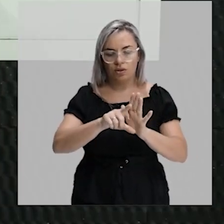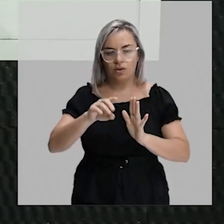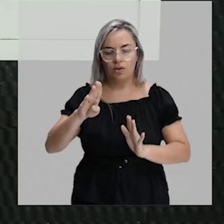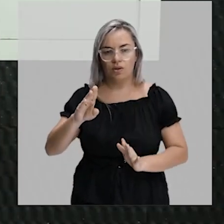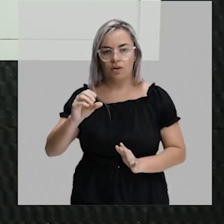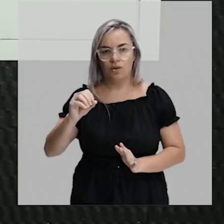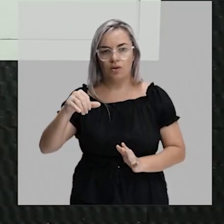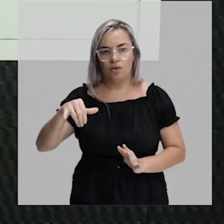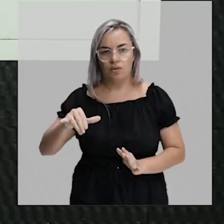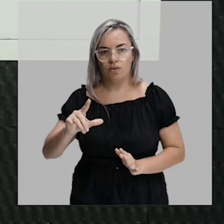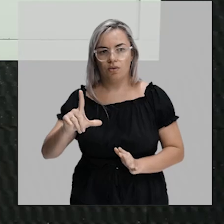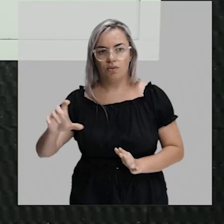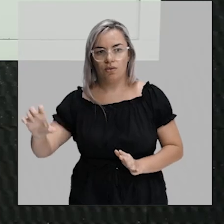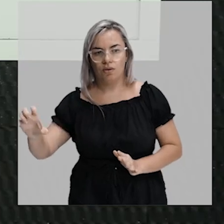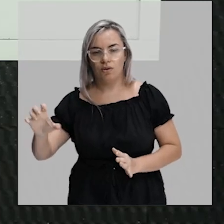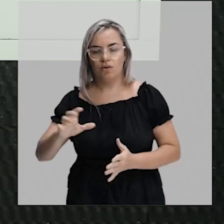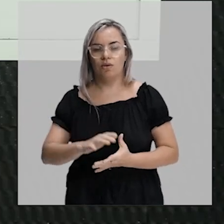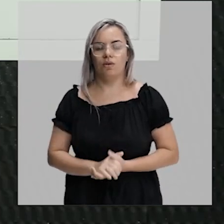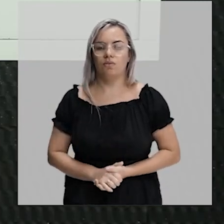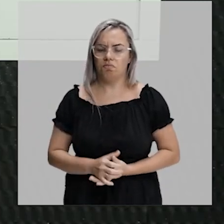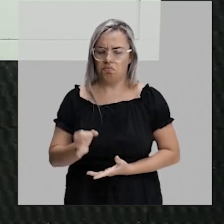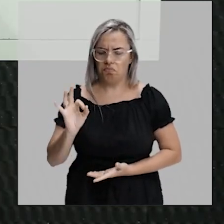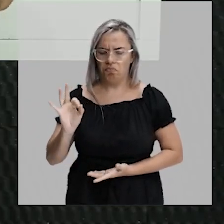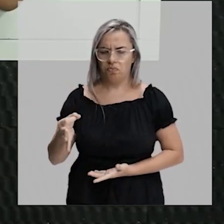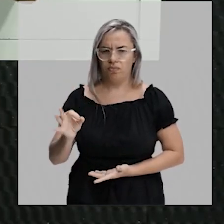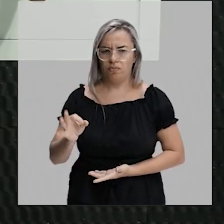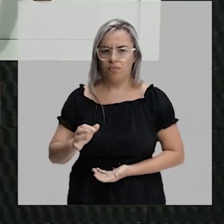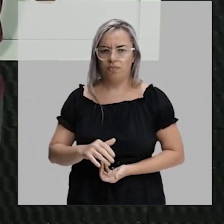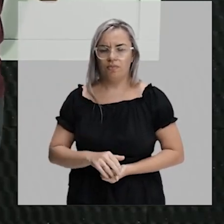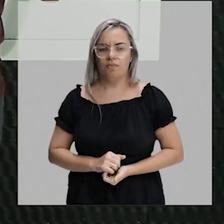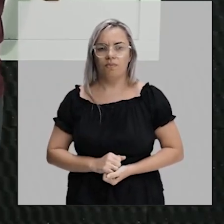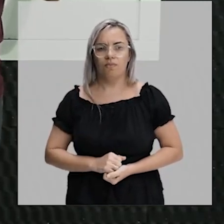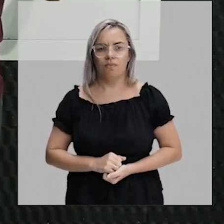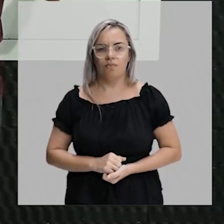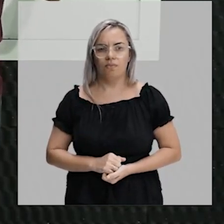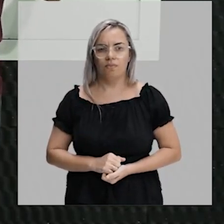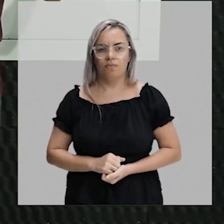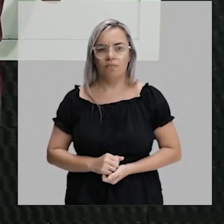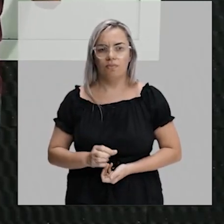de Boyle-Mariotti, tá certo? Então,